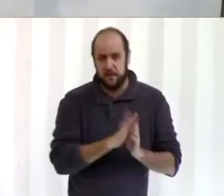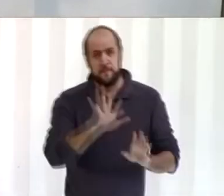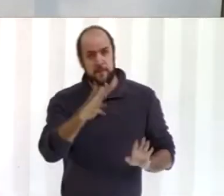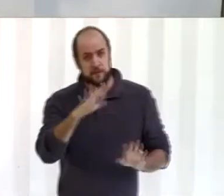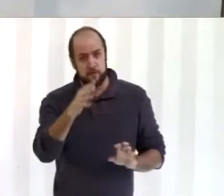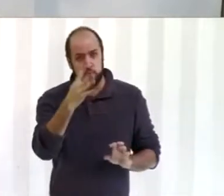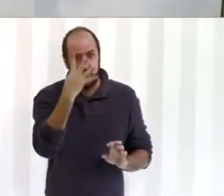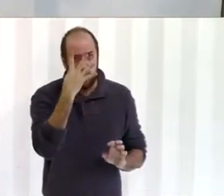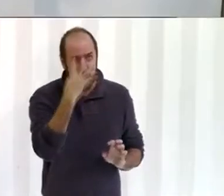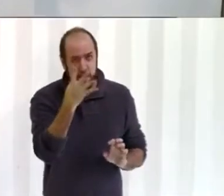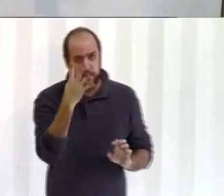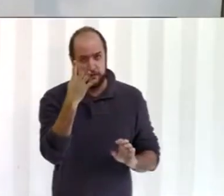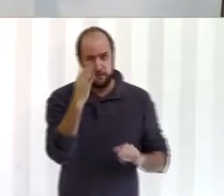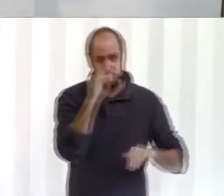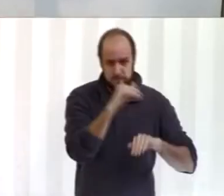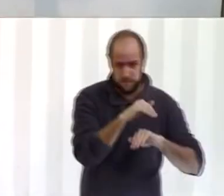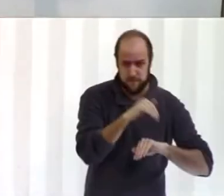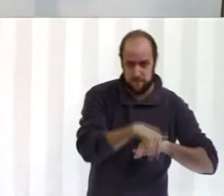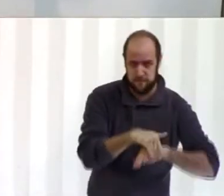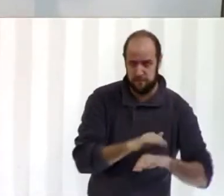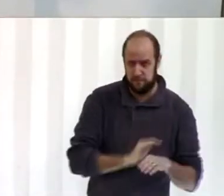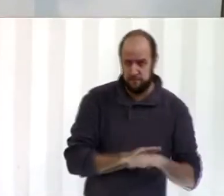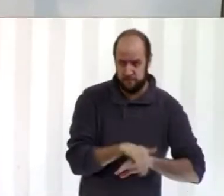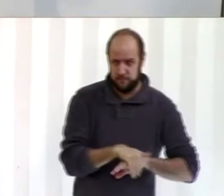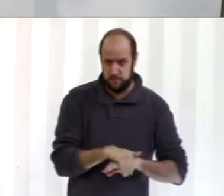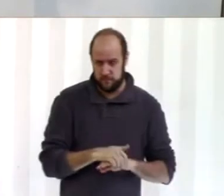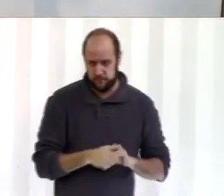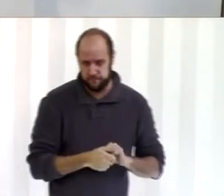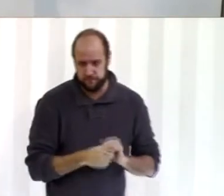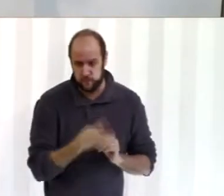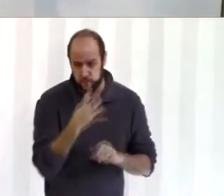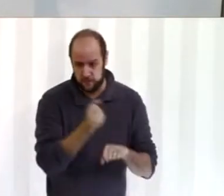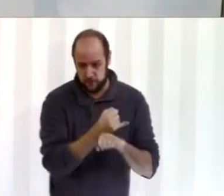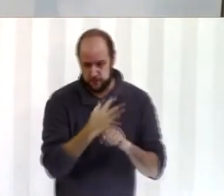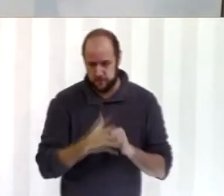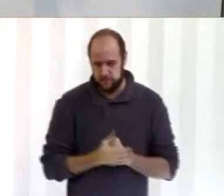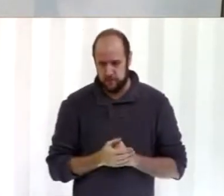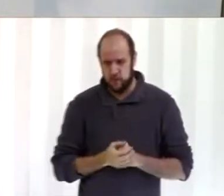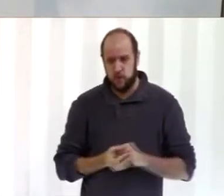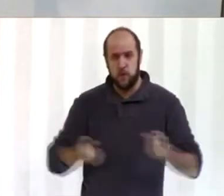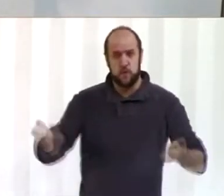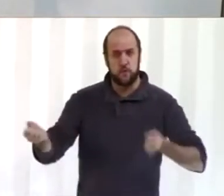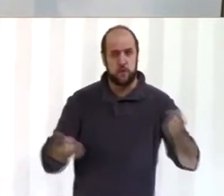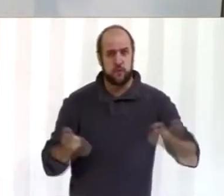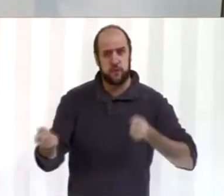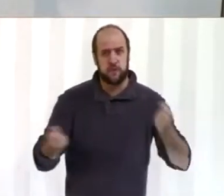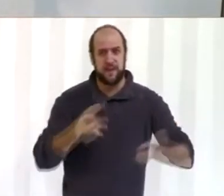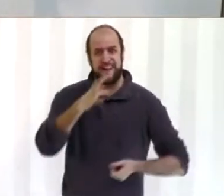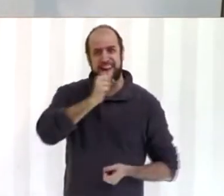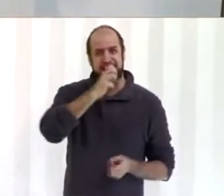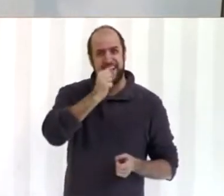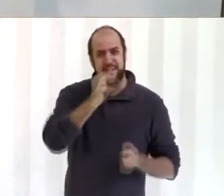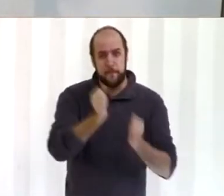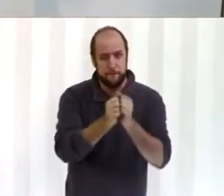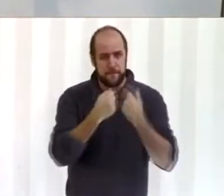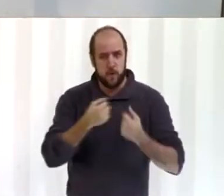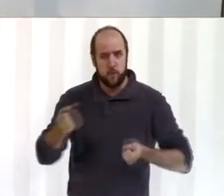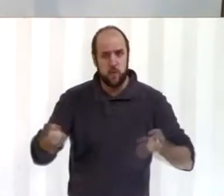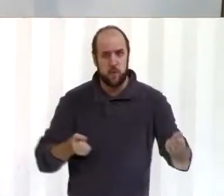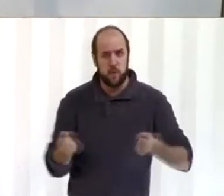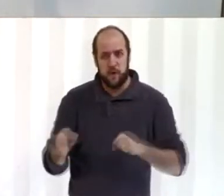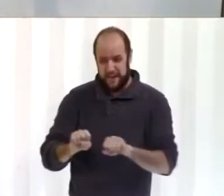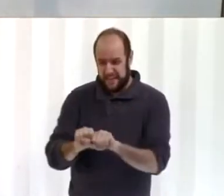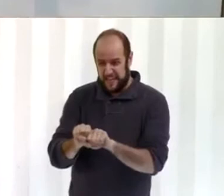manhã, passa uma carreta, um caminhão carregado de leite e pão, quebra a roda